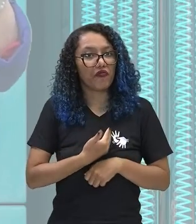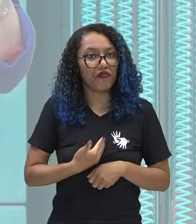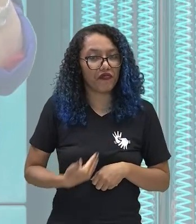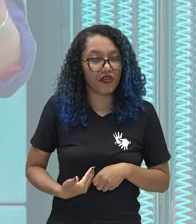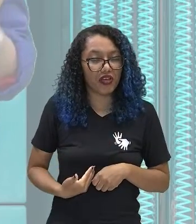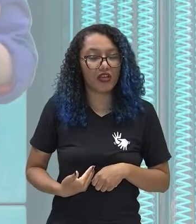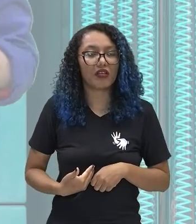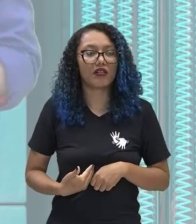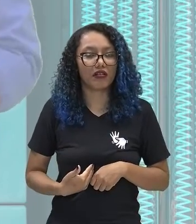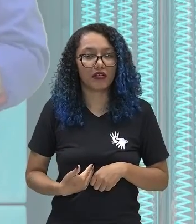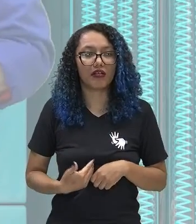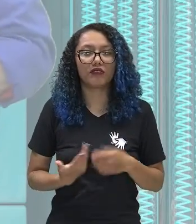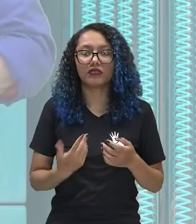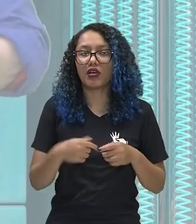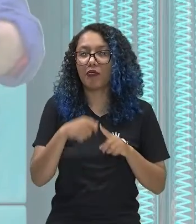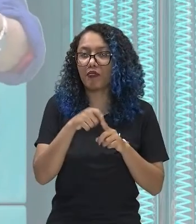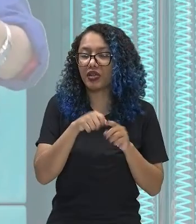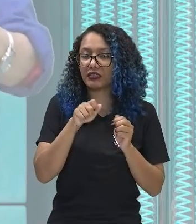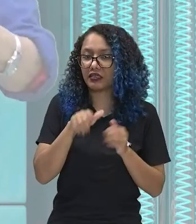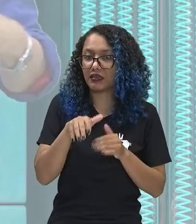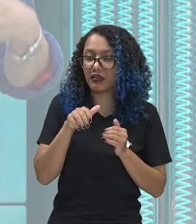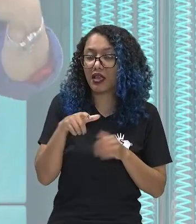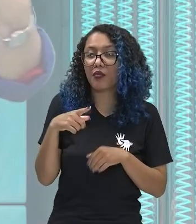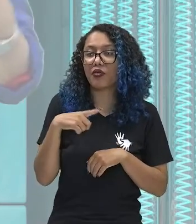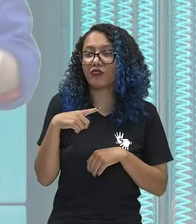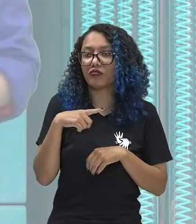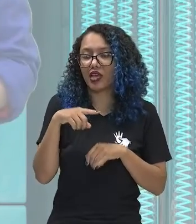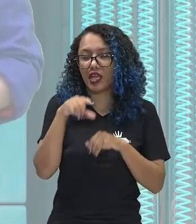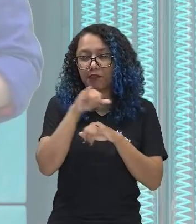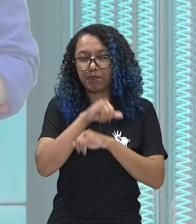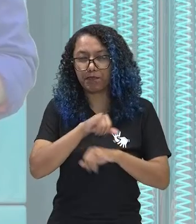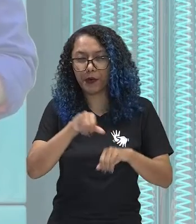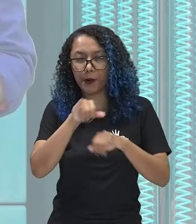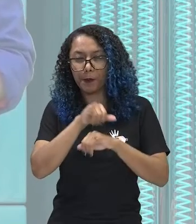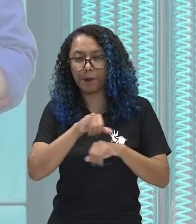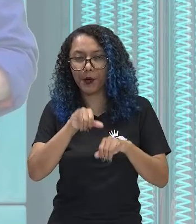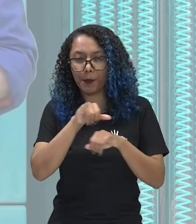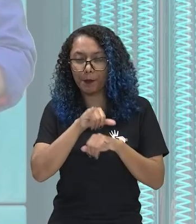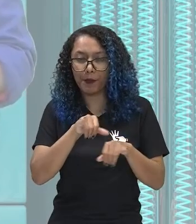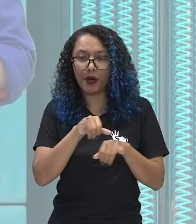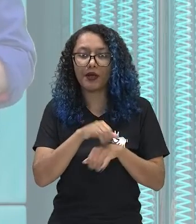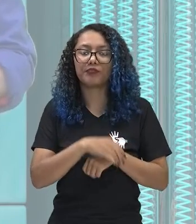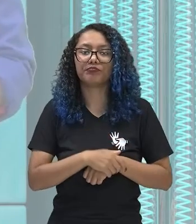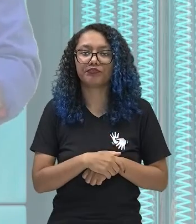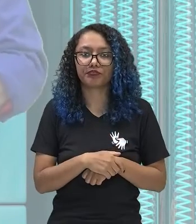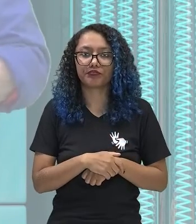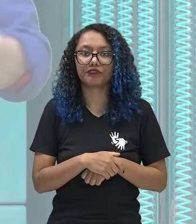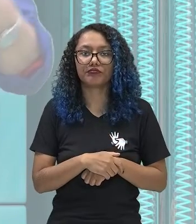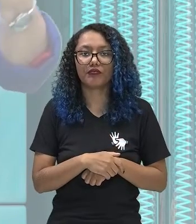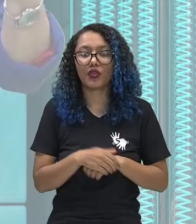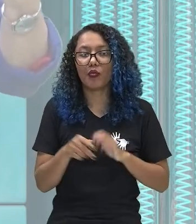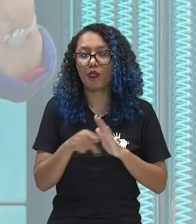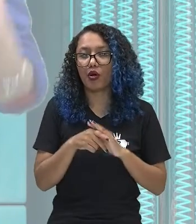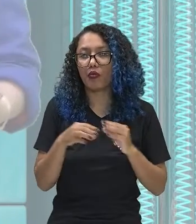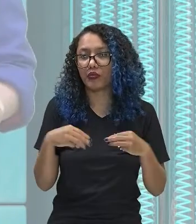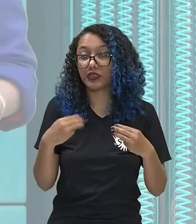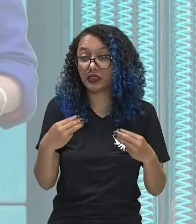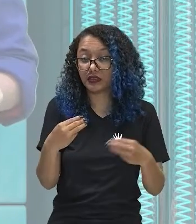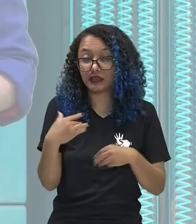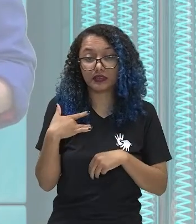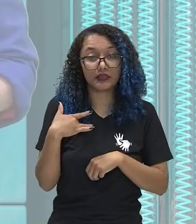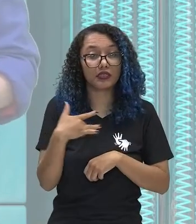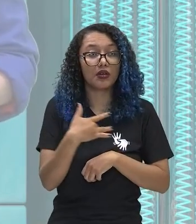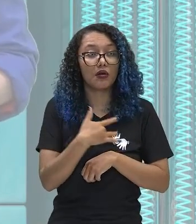mês de setembro, nós temos a divulgação, né, do Ministério da Saúde aí